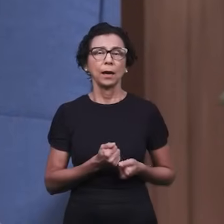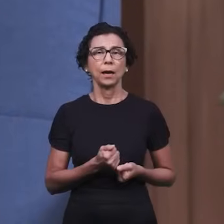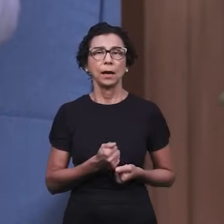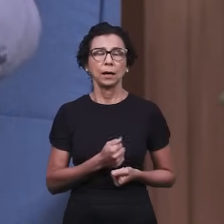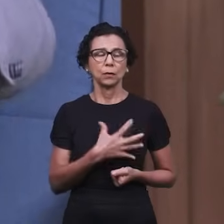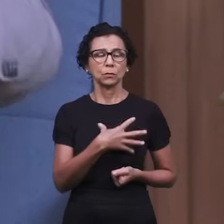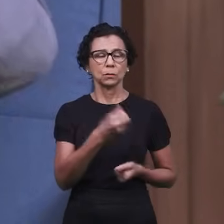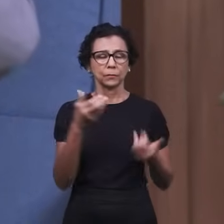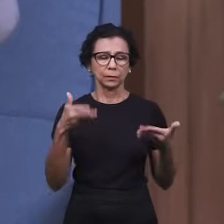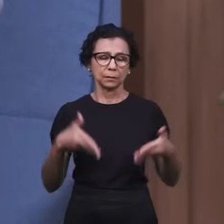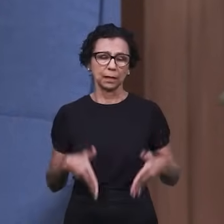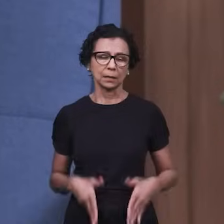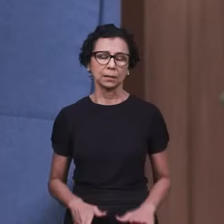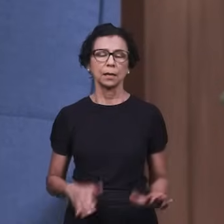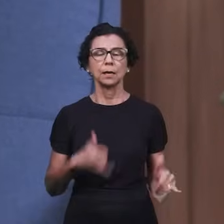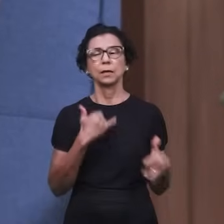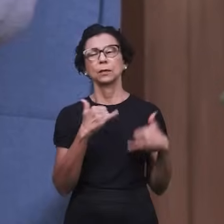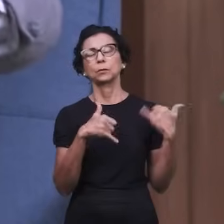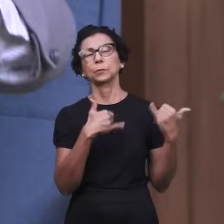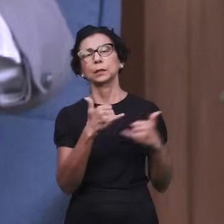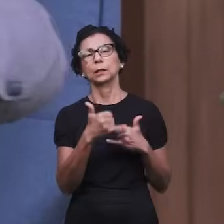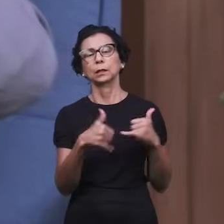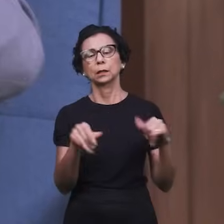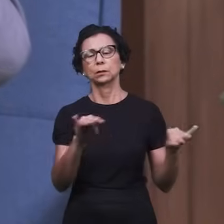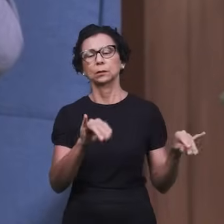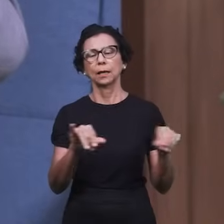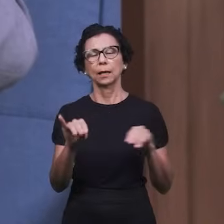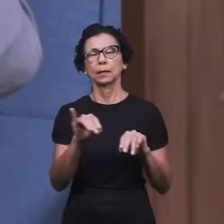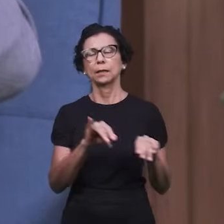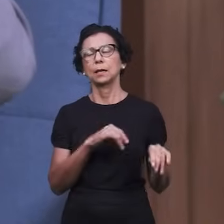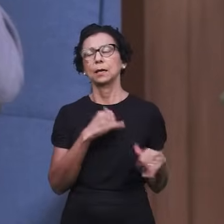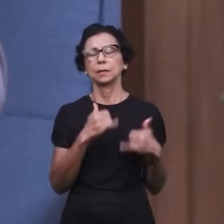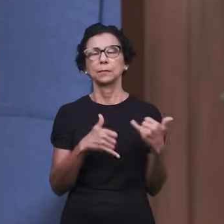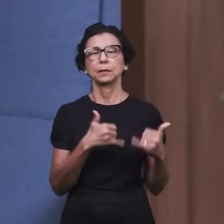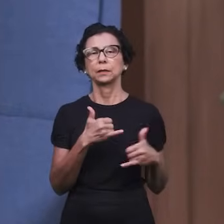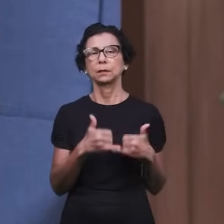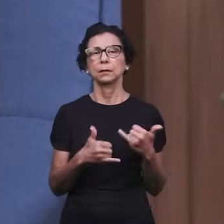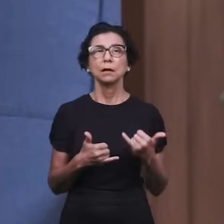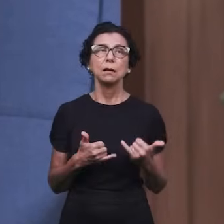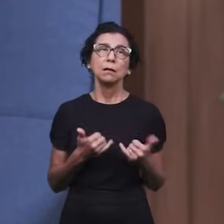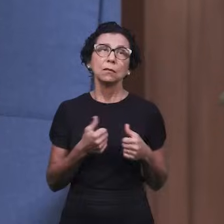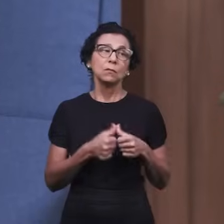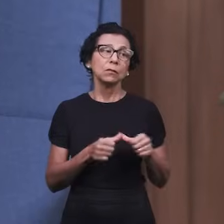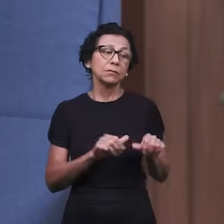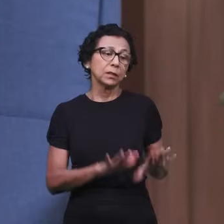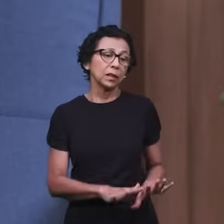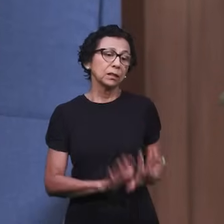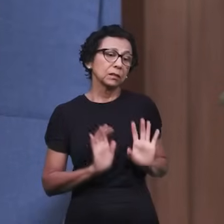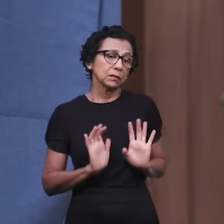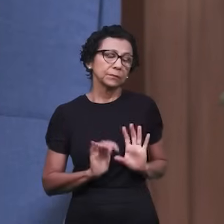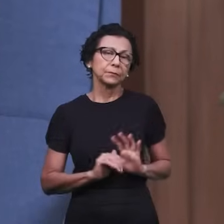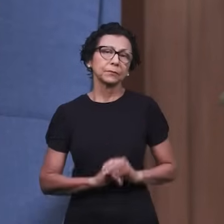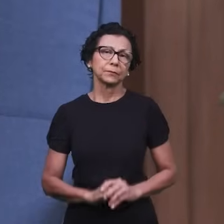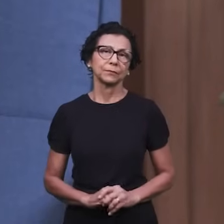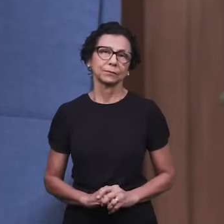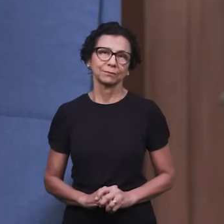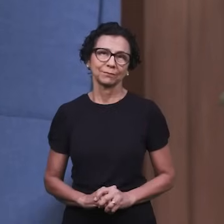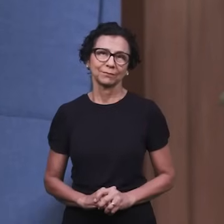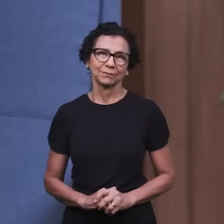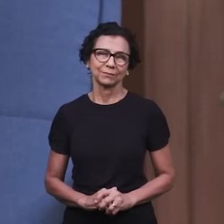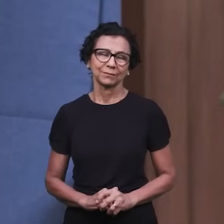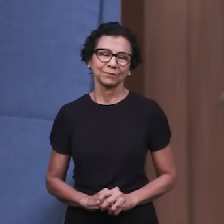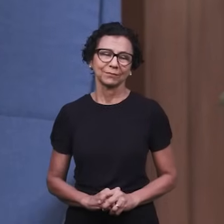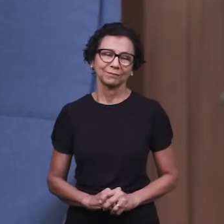cresceram brincando ali no meio das areias, no deserto, né? Mas não saiu do coração deles a